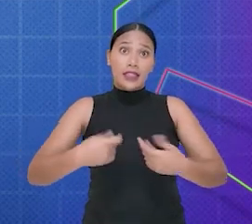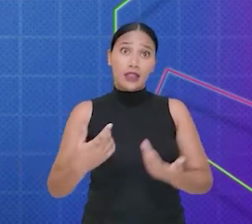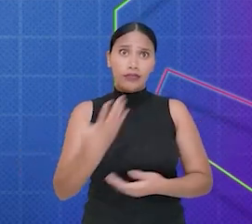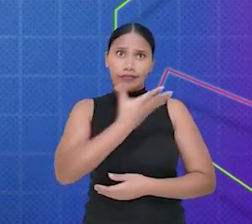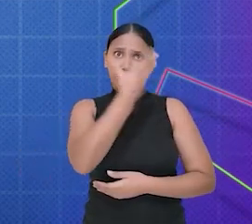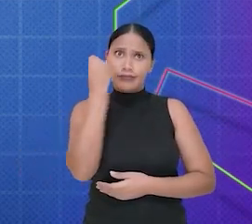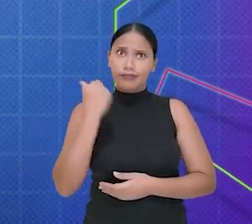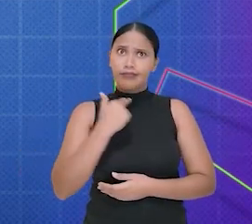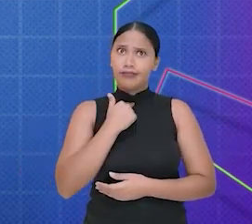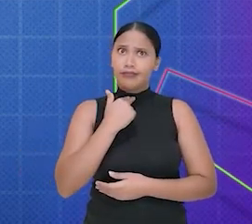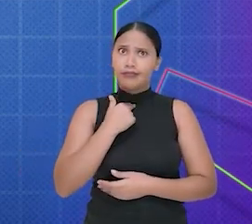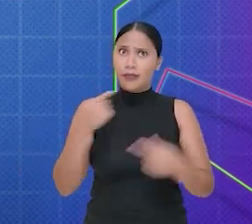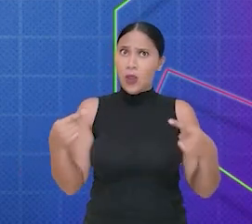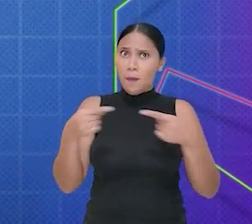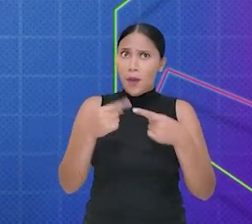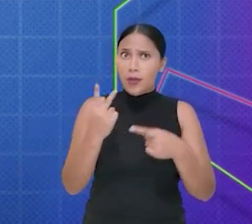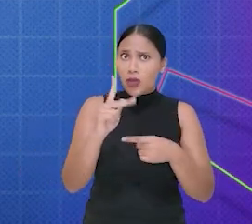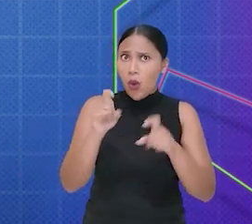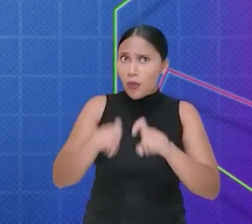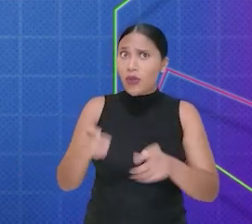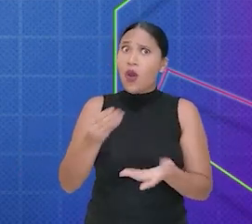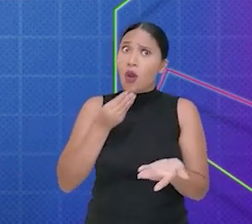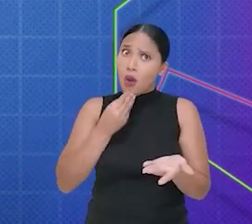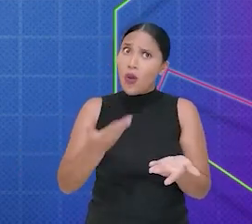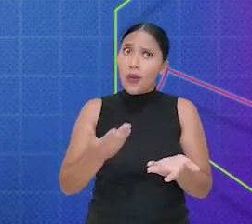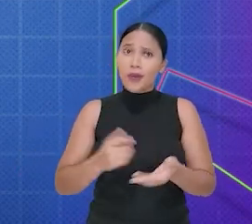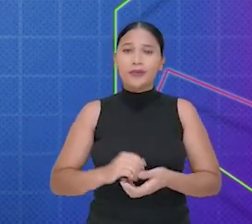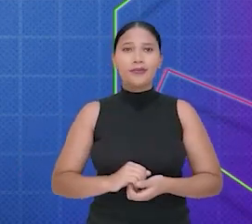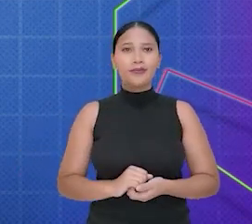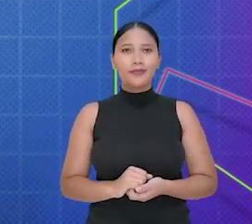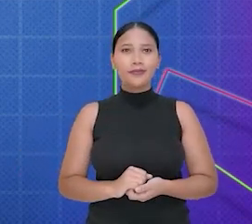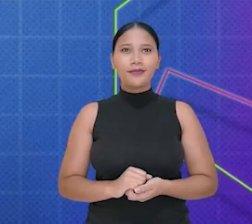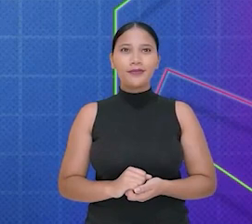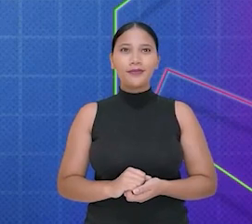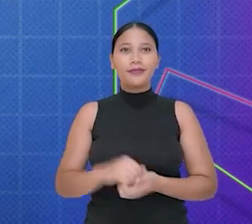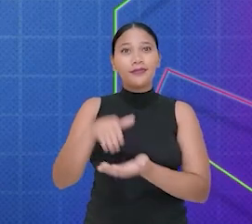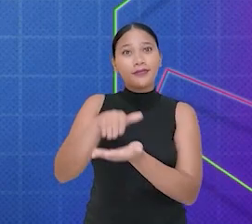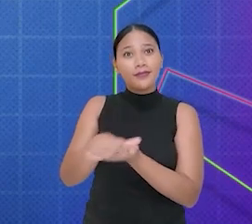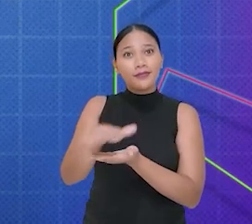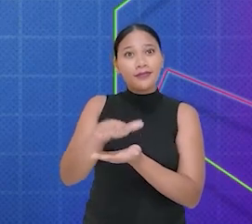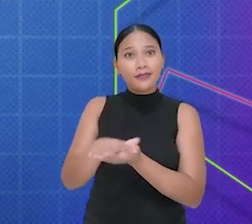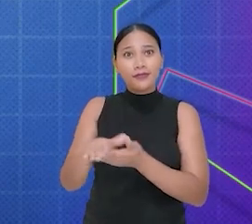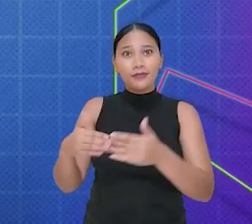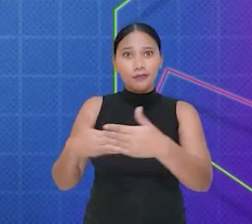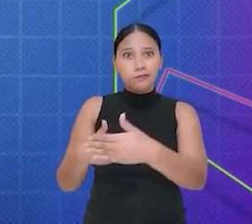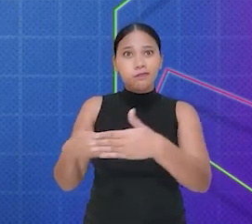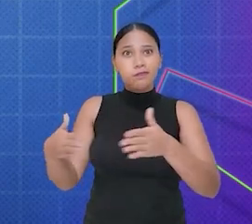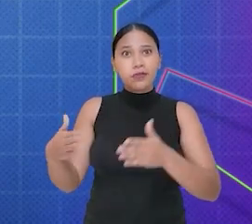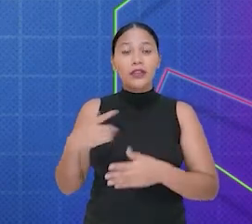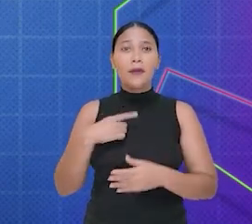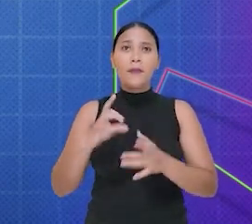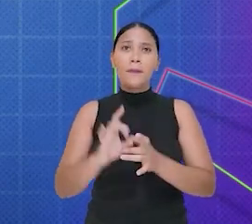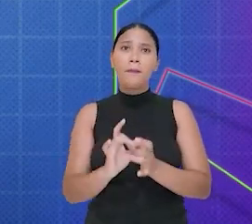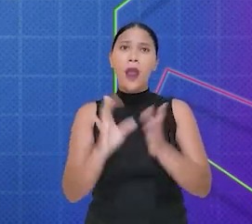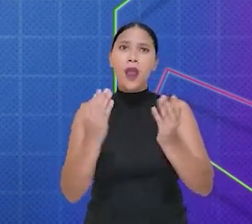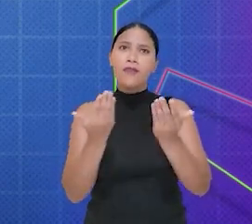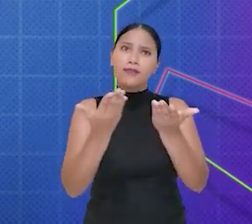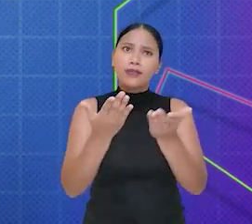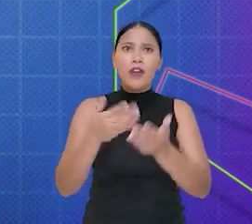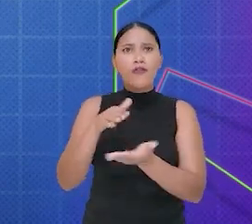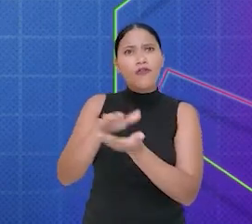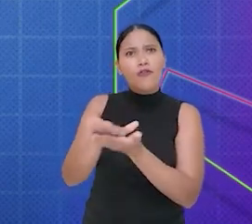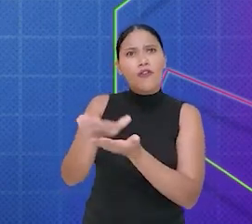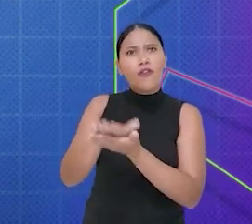para as necessidades, sem esquecer de analisar se ele é compatível com o seu computador, claro. Impressora. A impressora permite